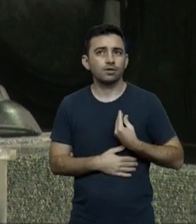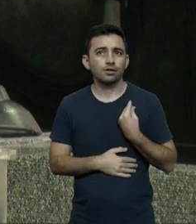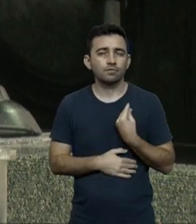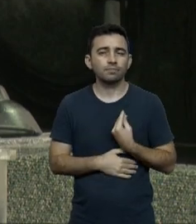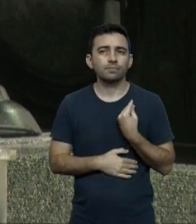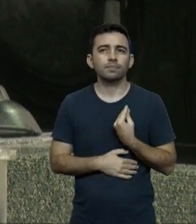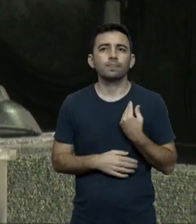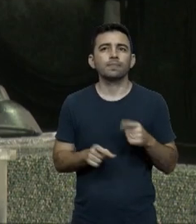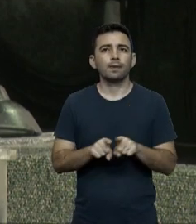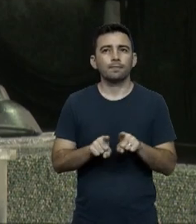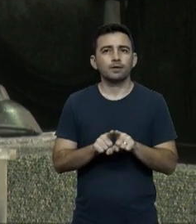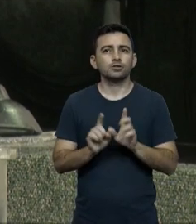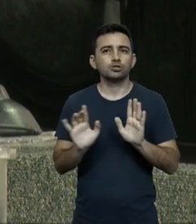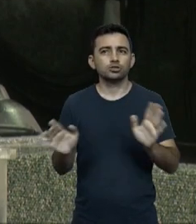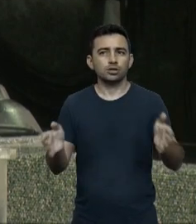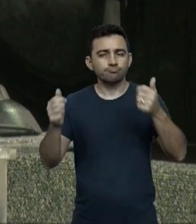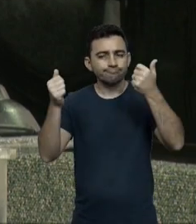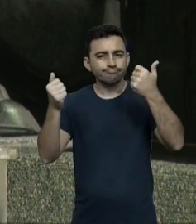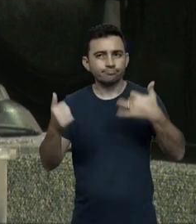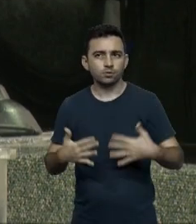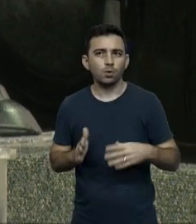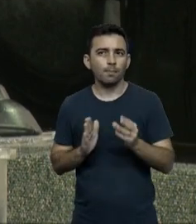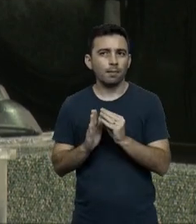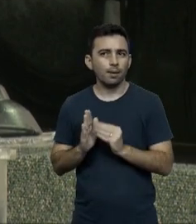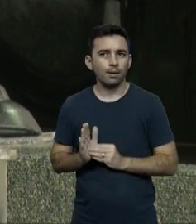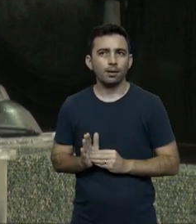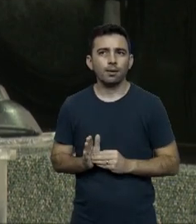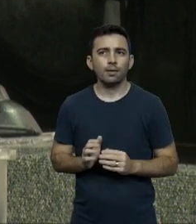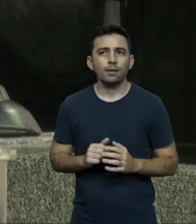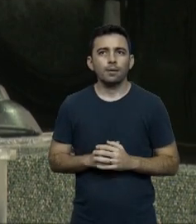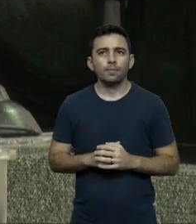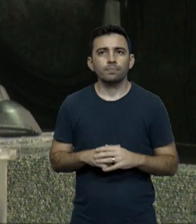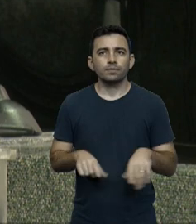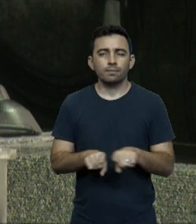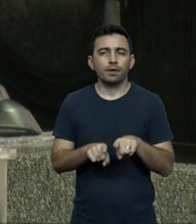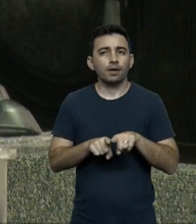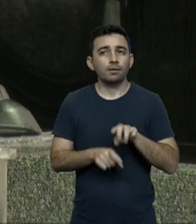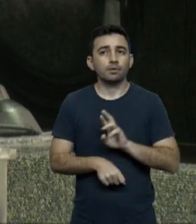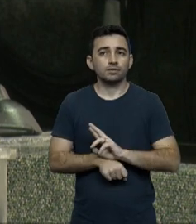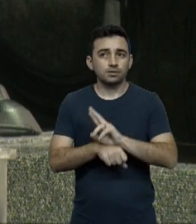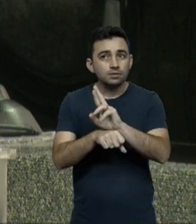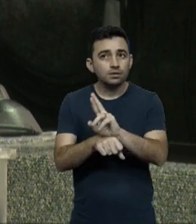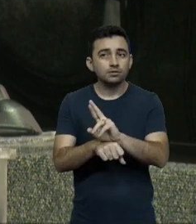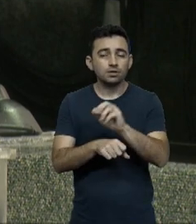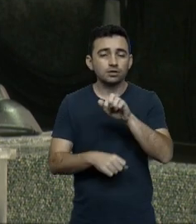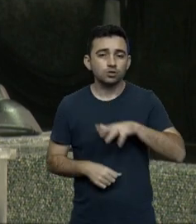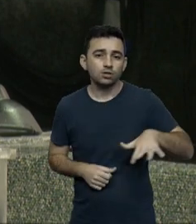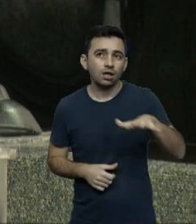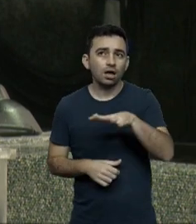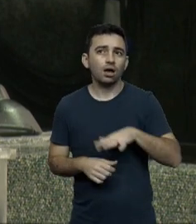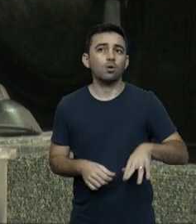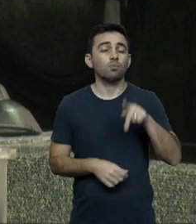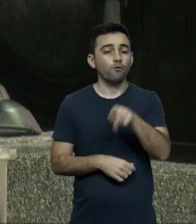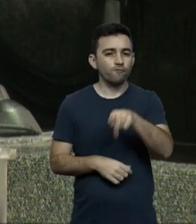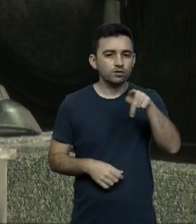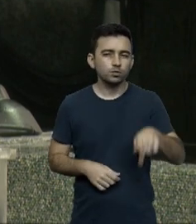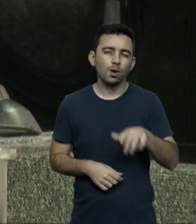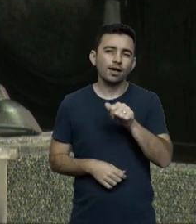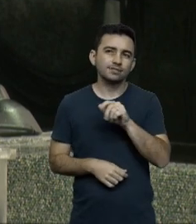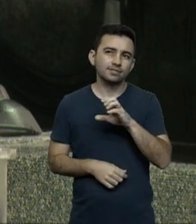além dos citados já no protocolo e os representantes regionais e os nossos professores a